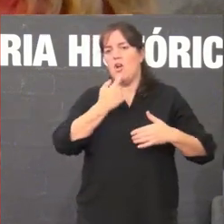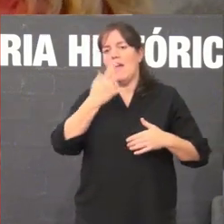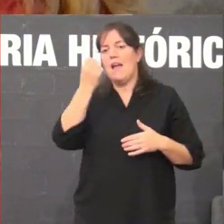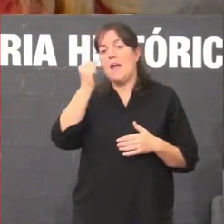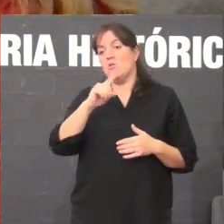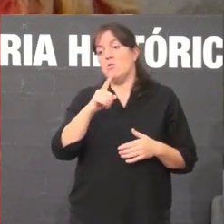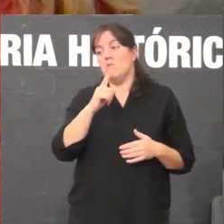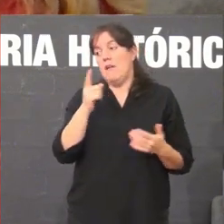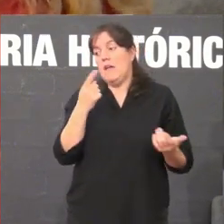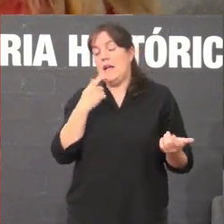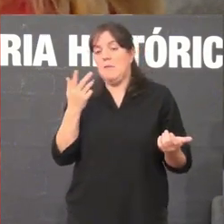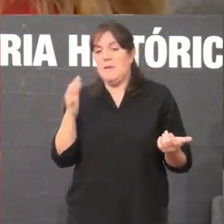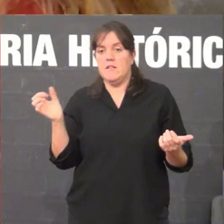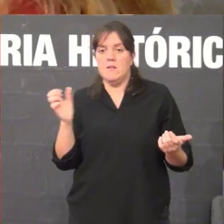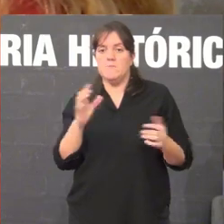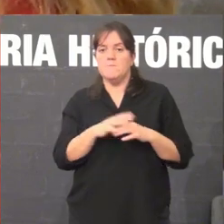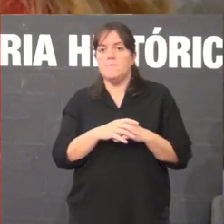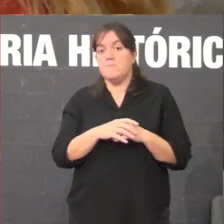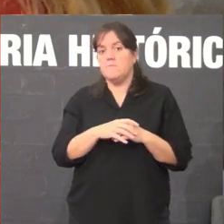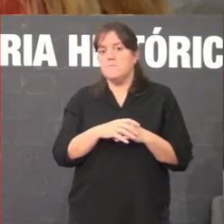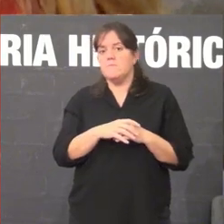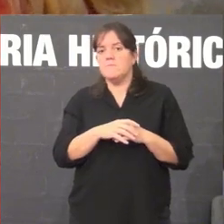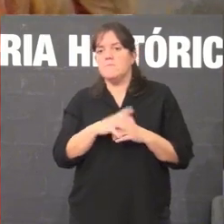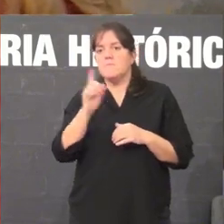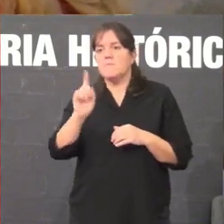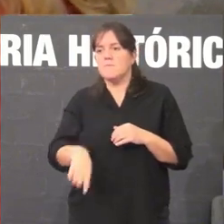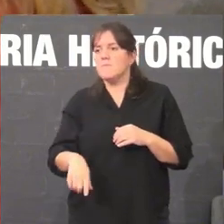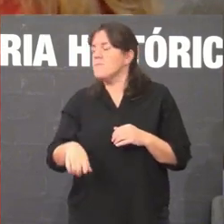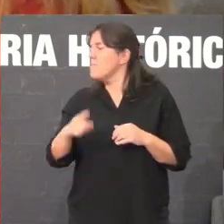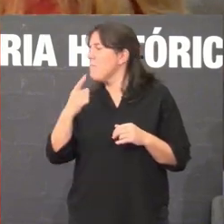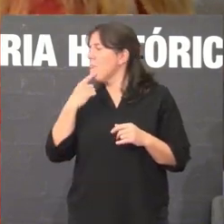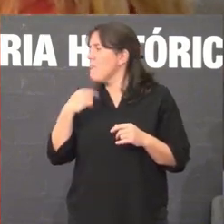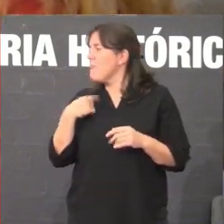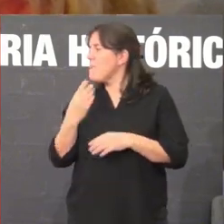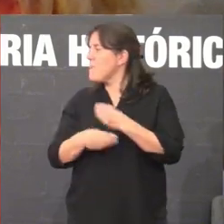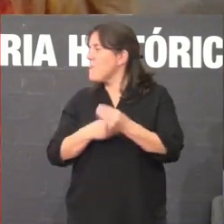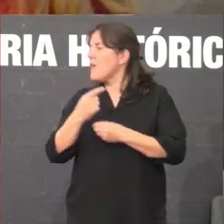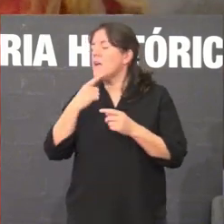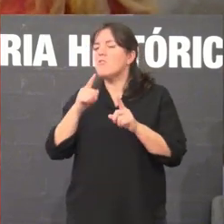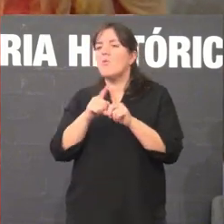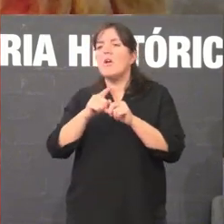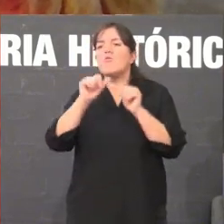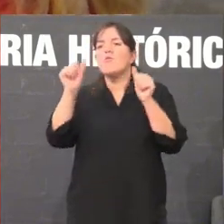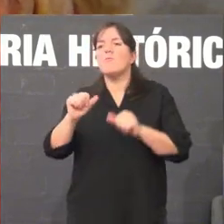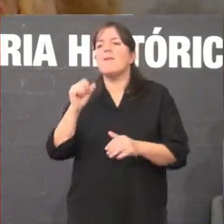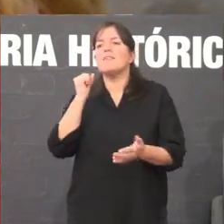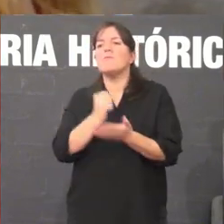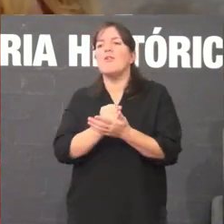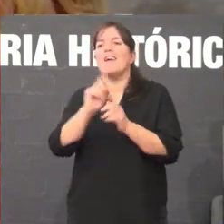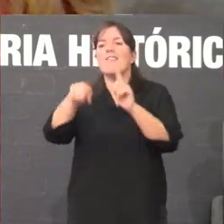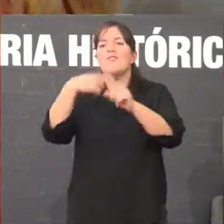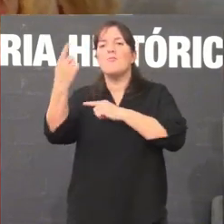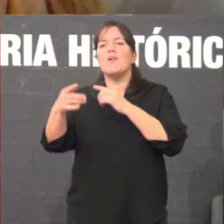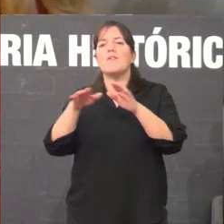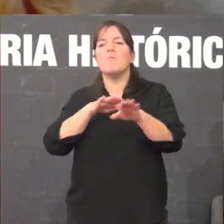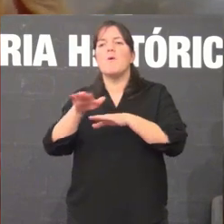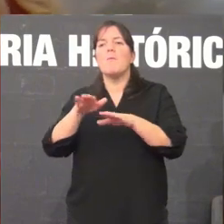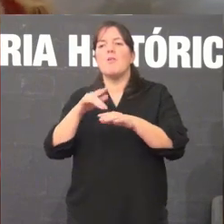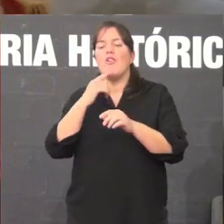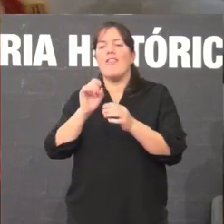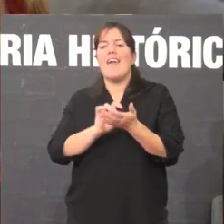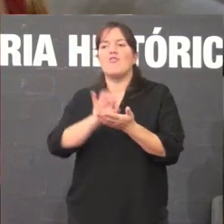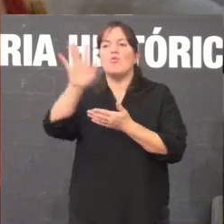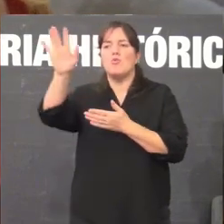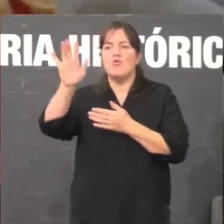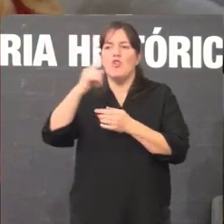em Cabo Verde. É quase como uma catarse simbólica que se liberta no momento da explosão do